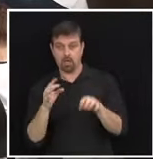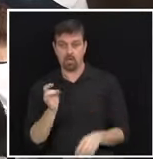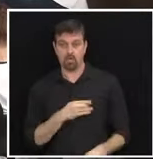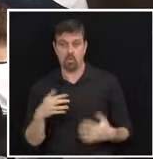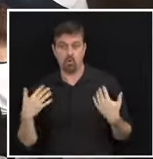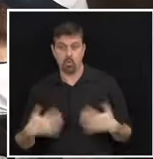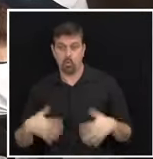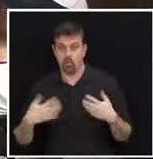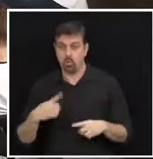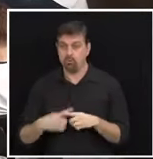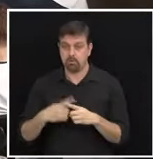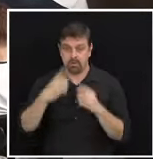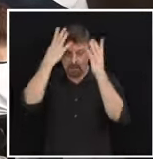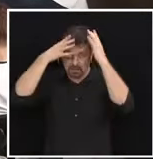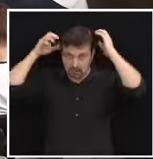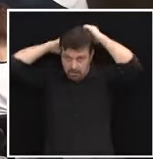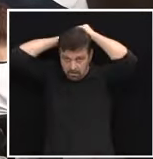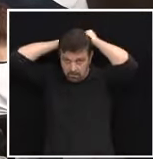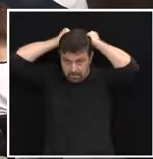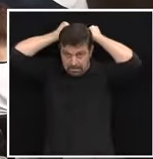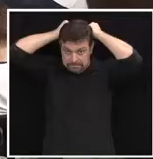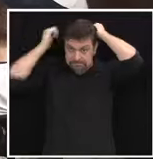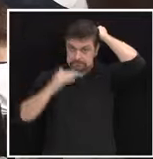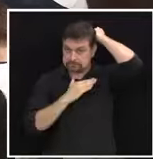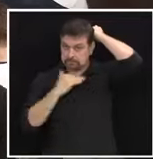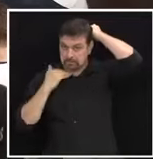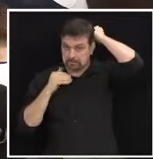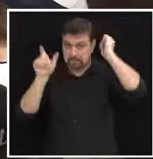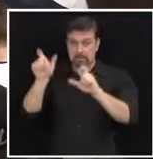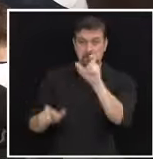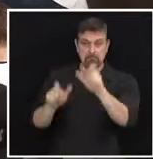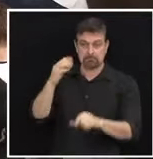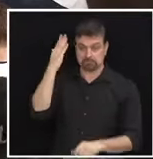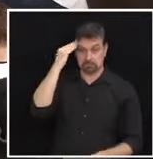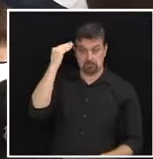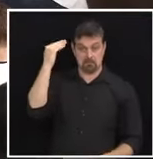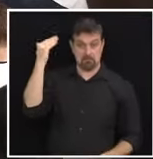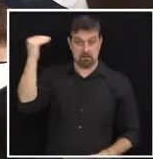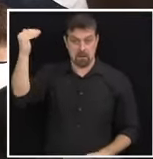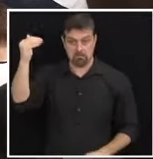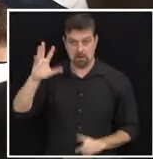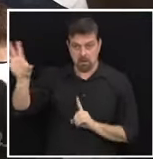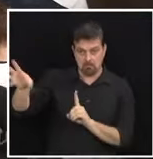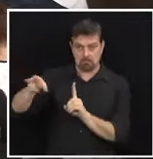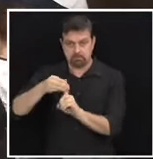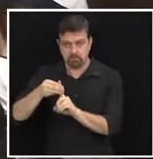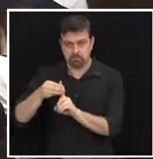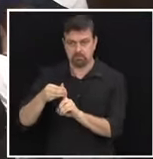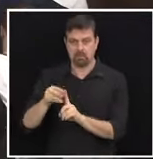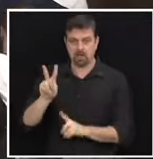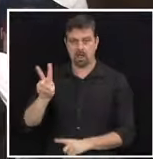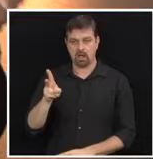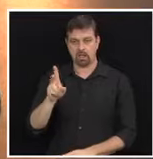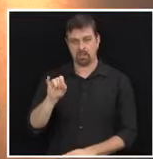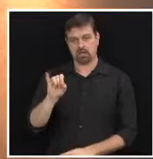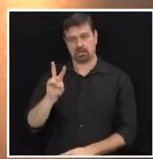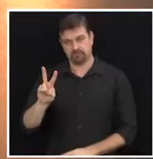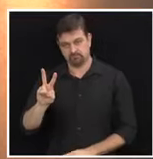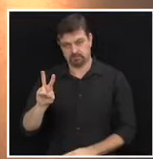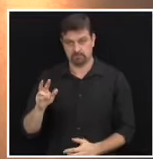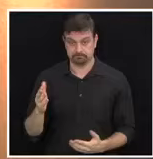porque o Cazuza, porque aqueles artistas famosos estavam com esse vírus.